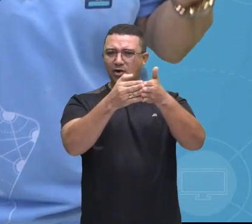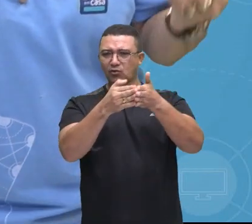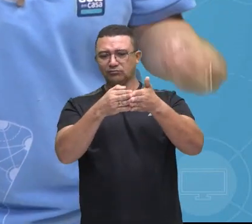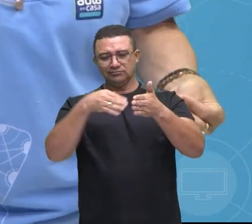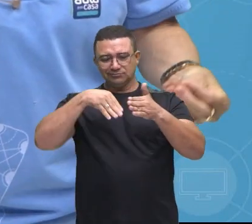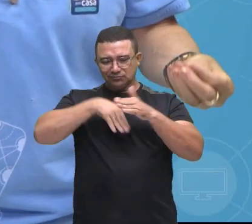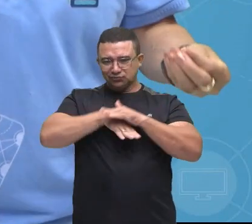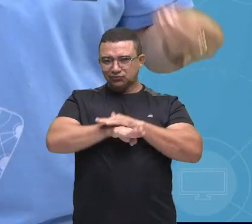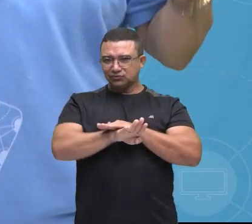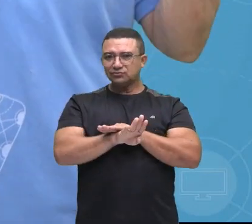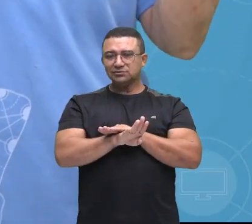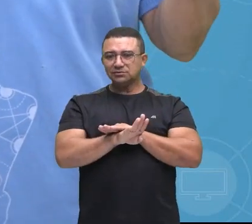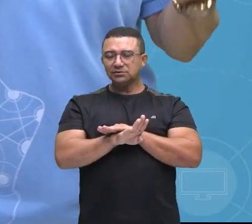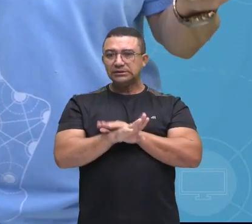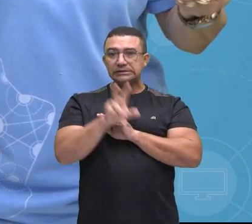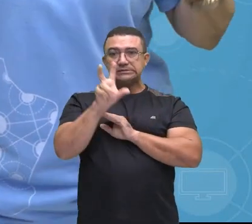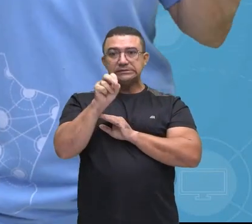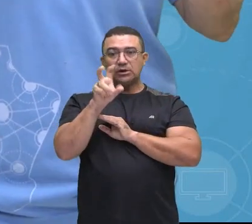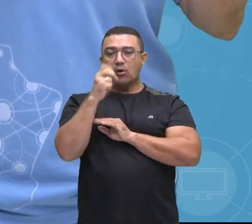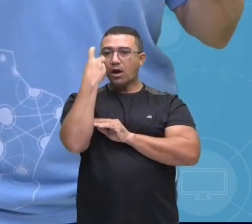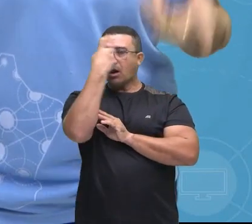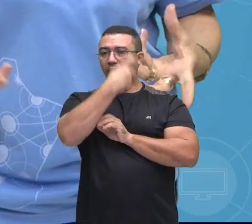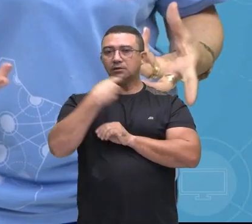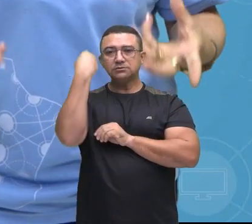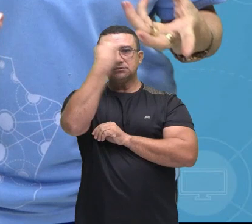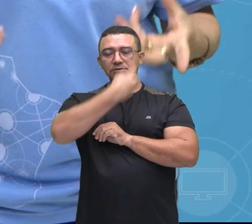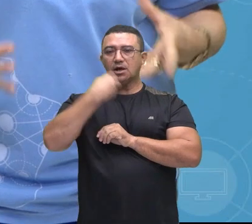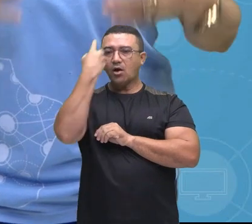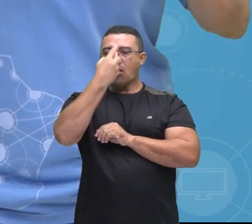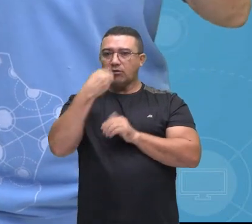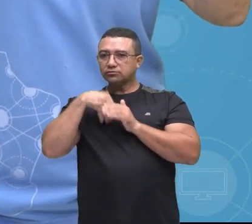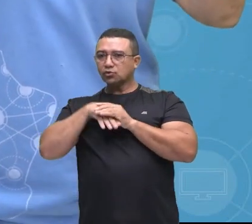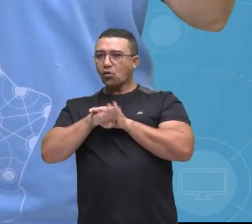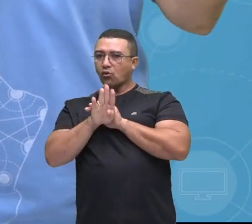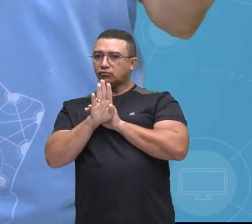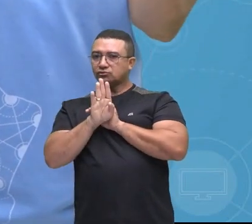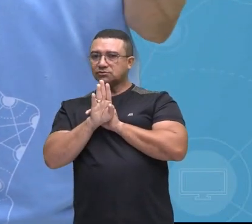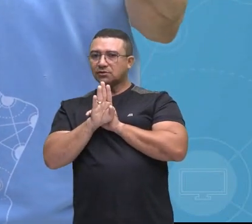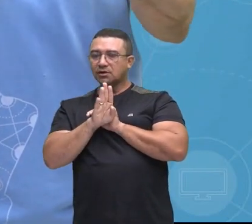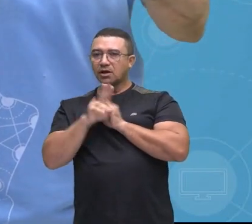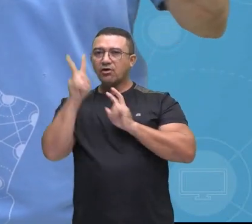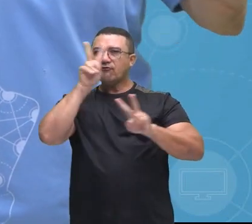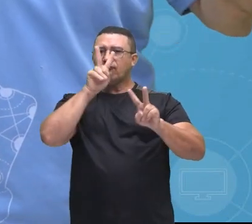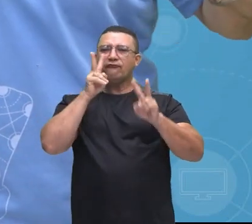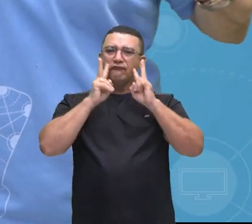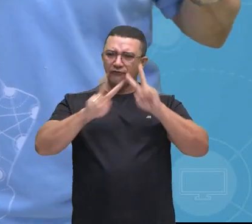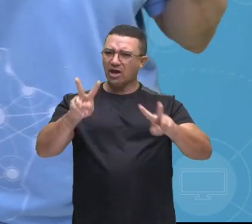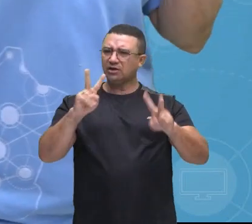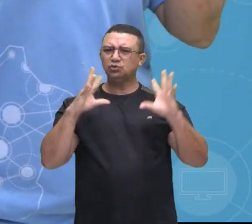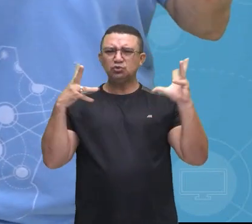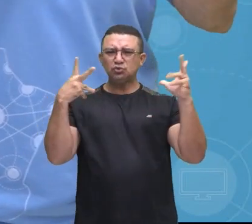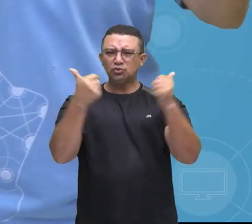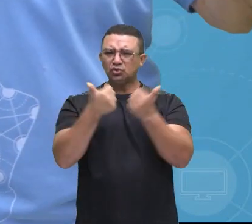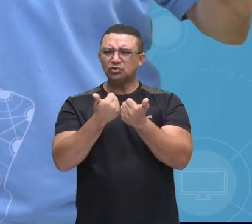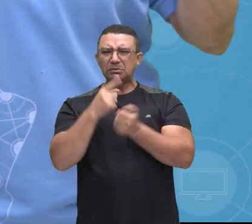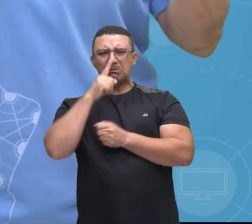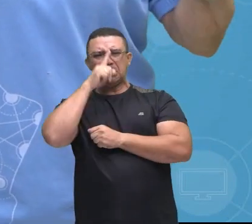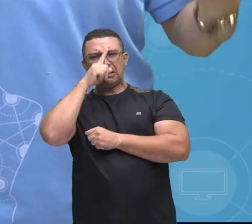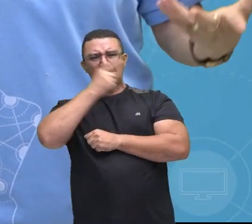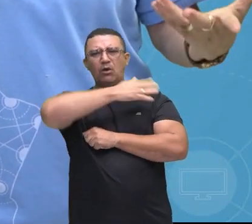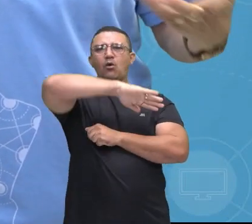Nossa, que resistência, não é? Ficar no convés por 50 horas, vendo todo, né, esse cenário